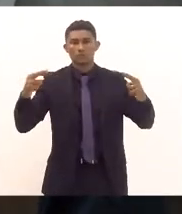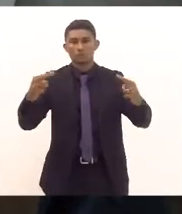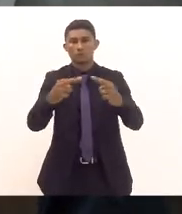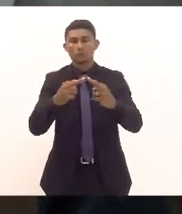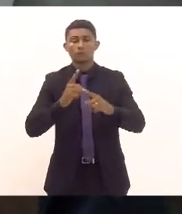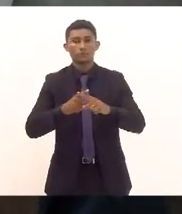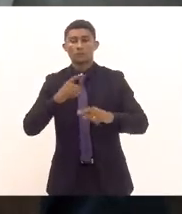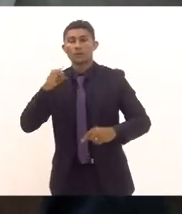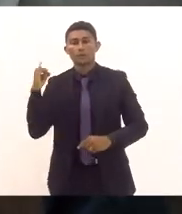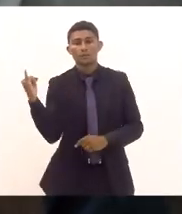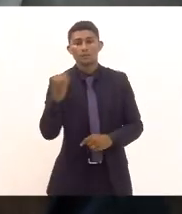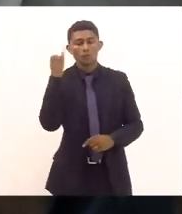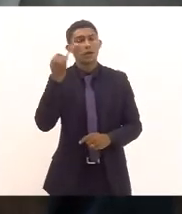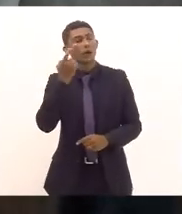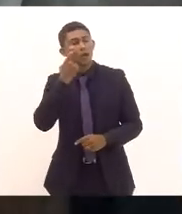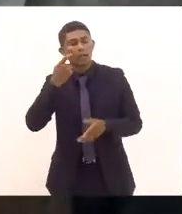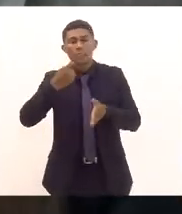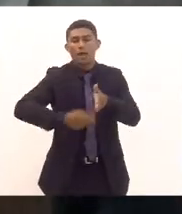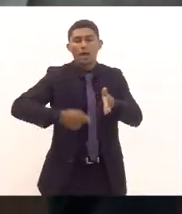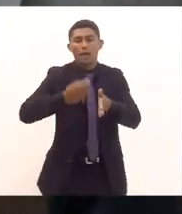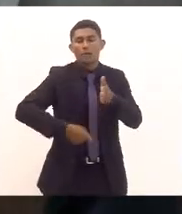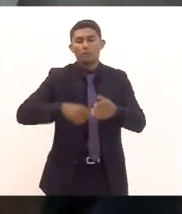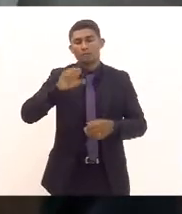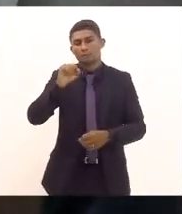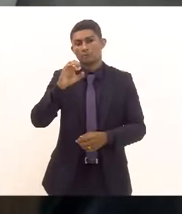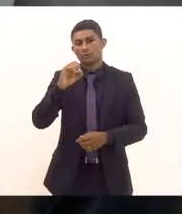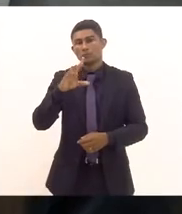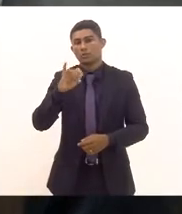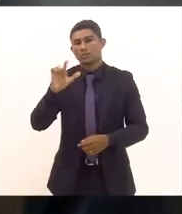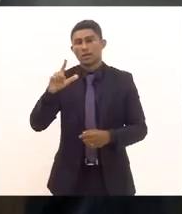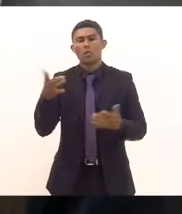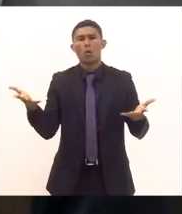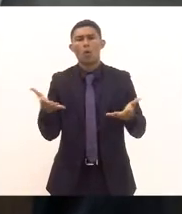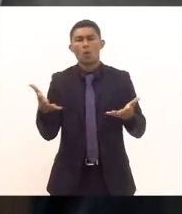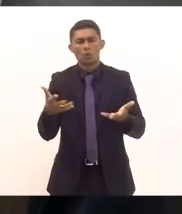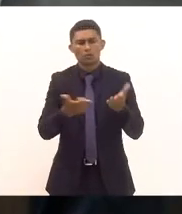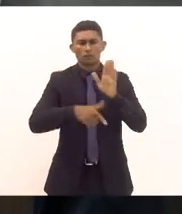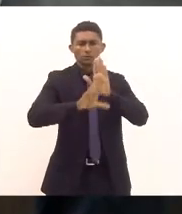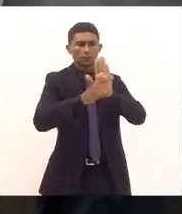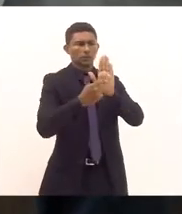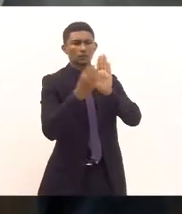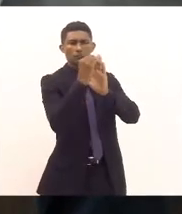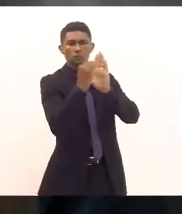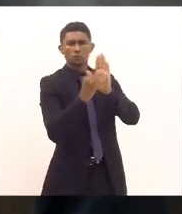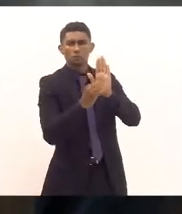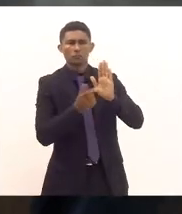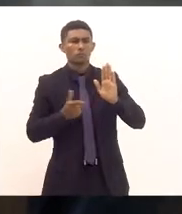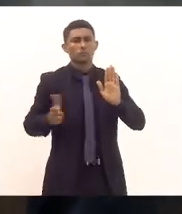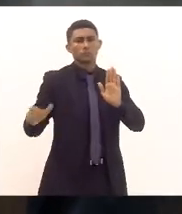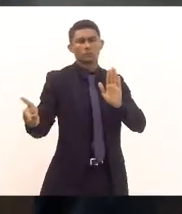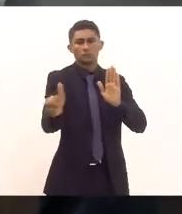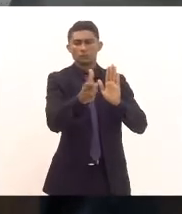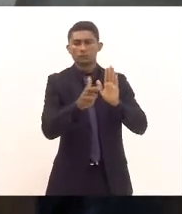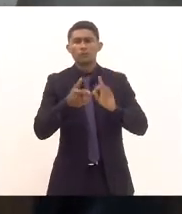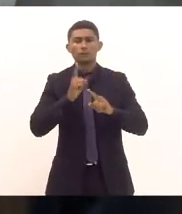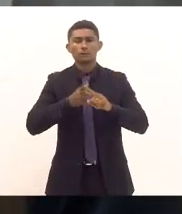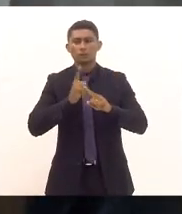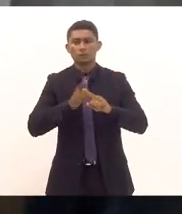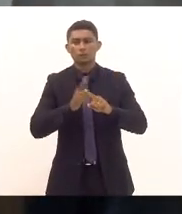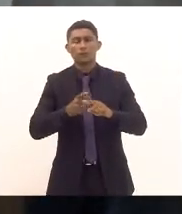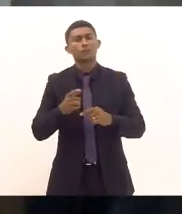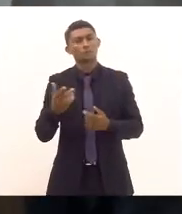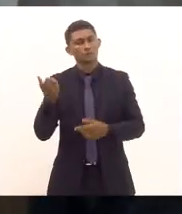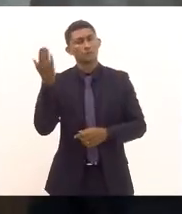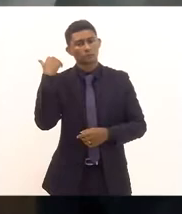fundamental se discute a questão da sua tarifa social Hoje não tem amparo legal nenhum em relação a essa matéria tem visto que as ações para o